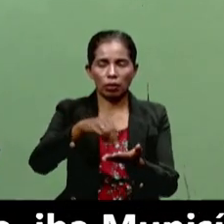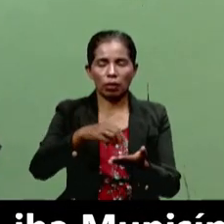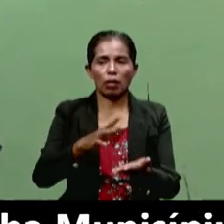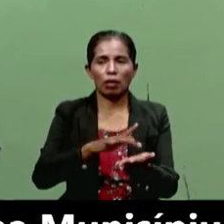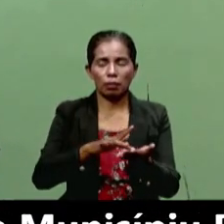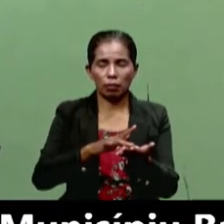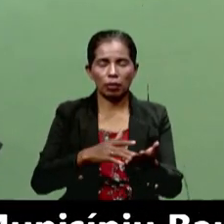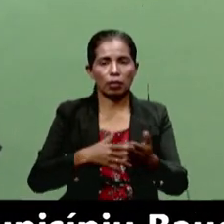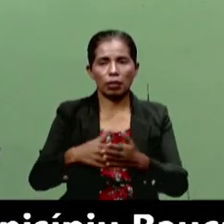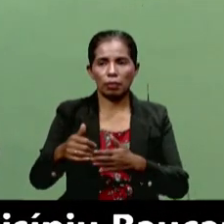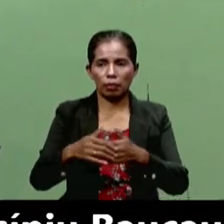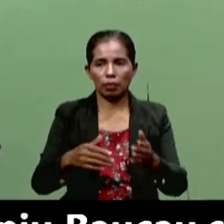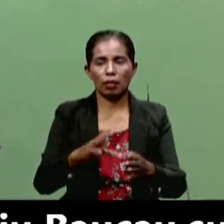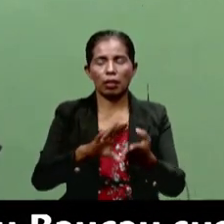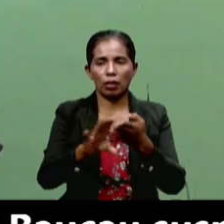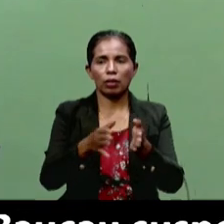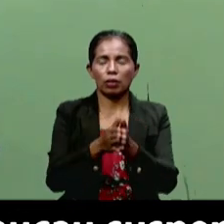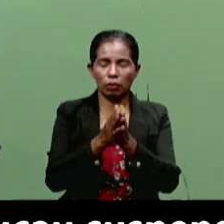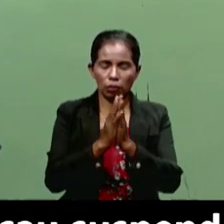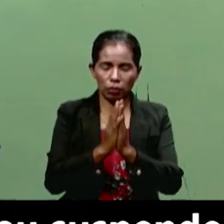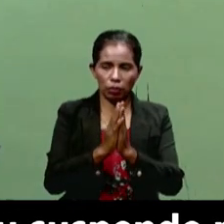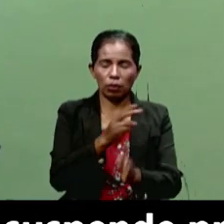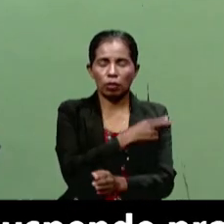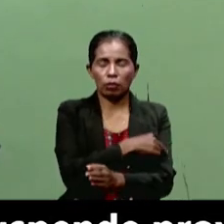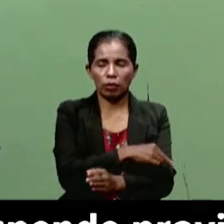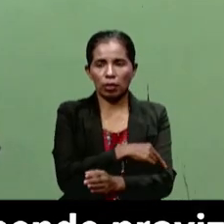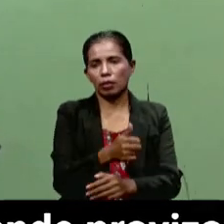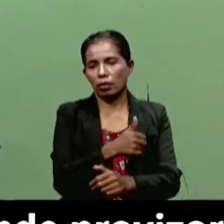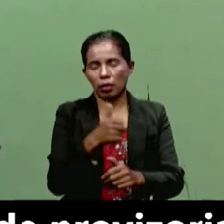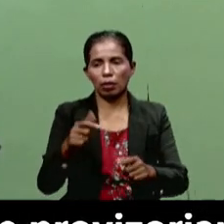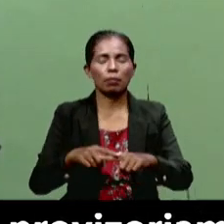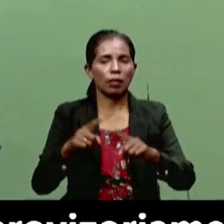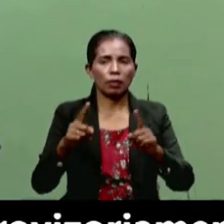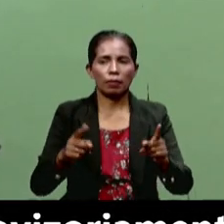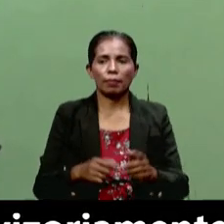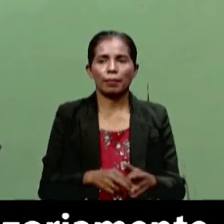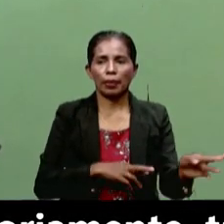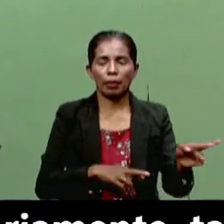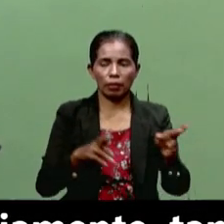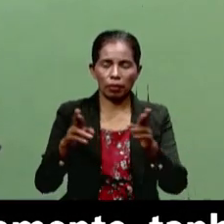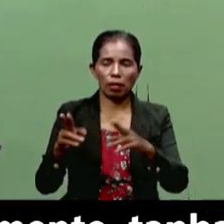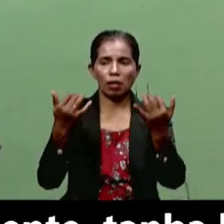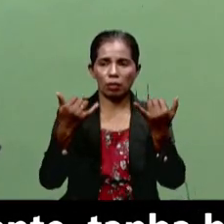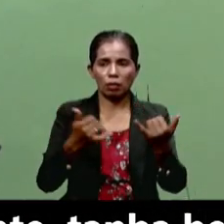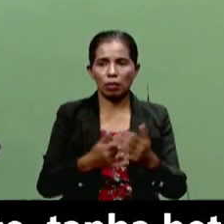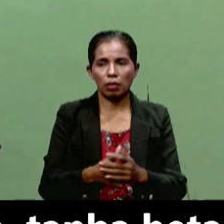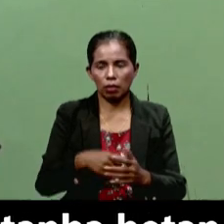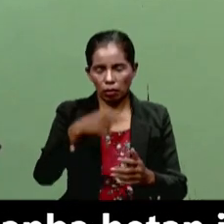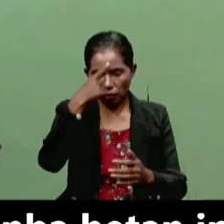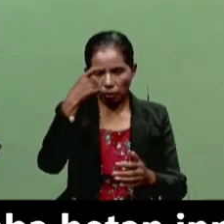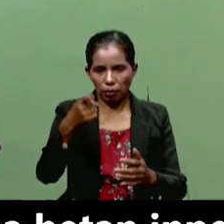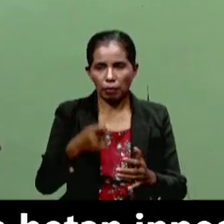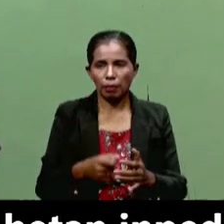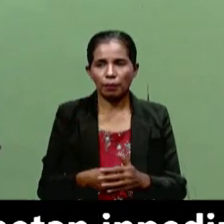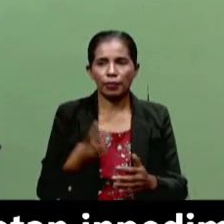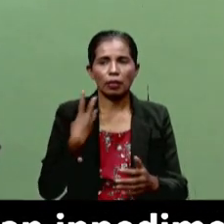kada barak ni pidi ko si ani bel hospital regional sir bebe pronto to ba ora tambah de te